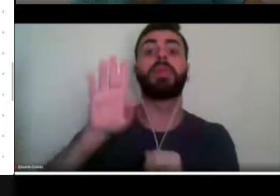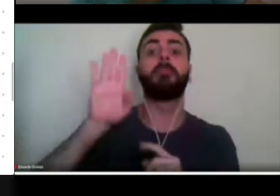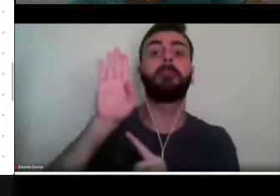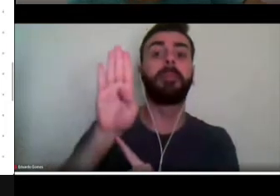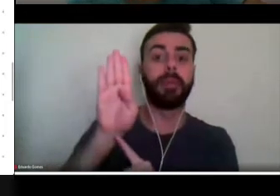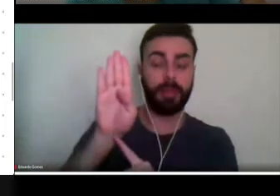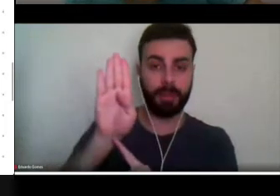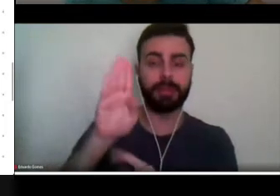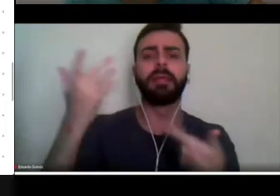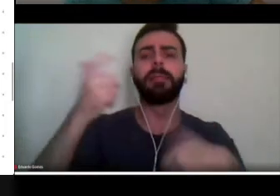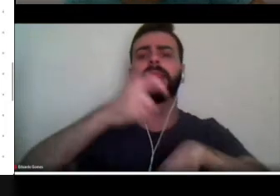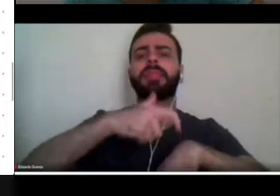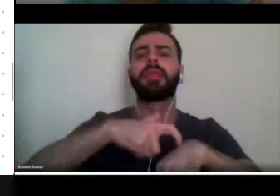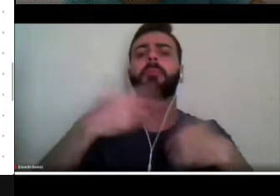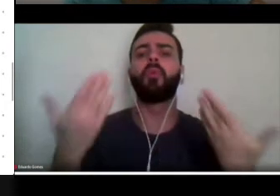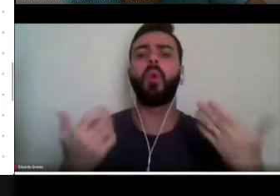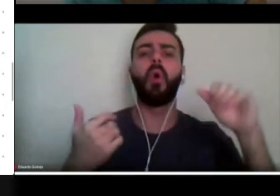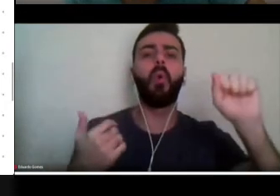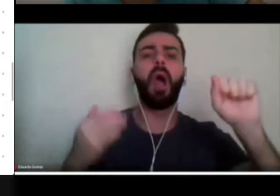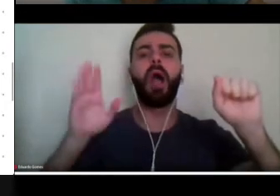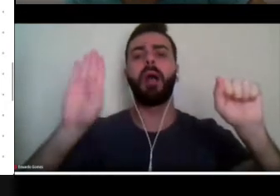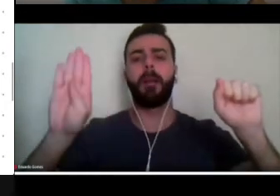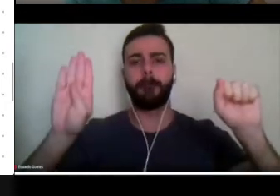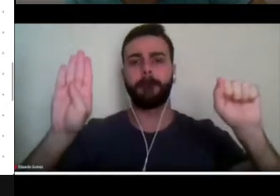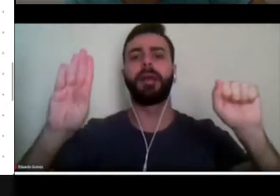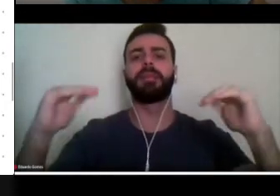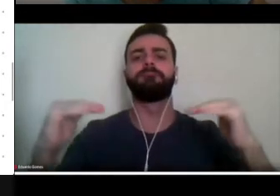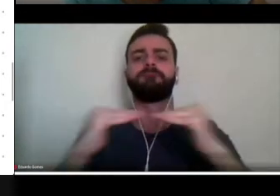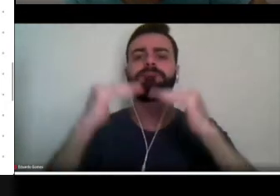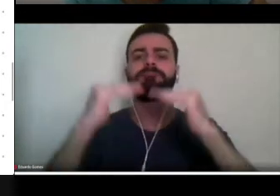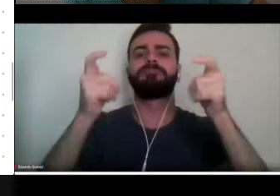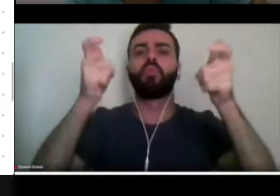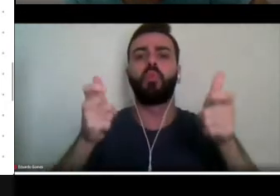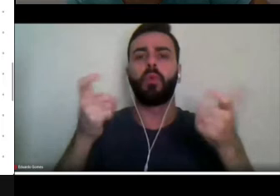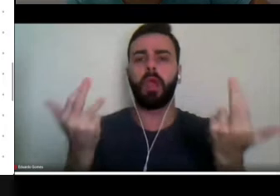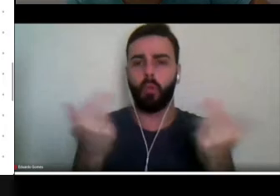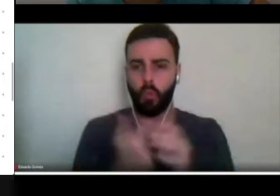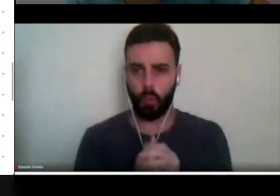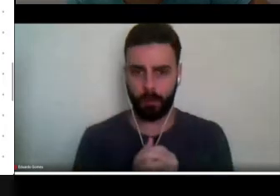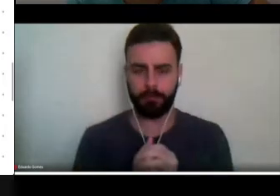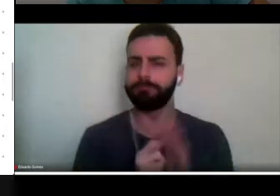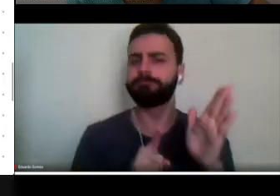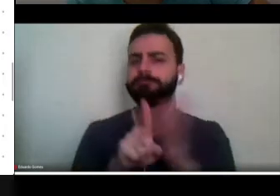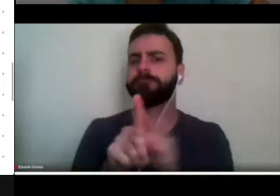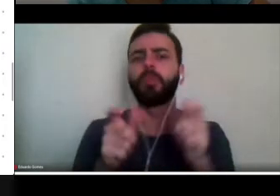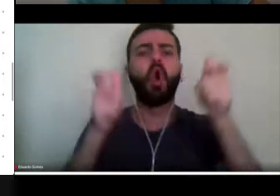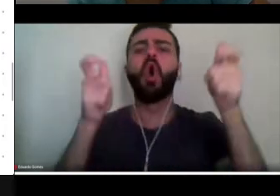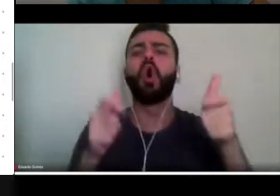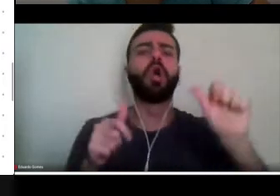A e B possuem a mesma posição? Aonde essas retas se cruzam. Né? Deixa eu